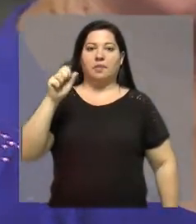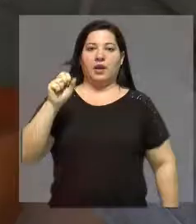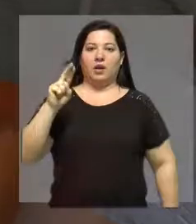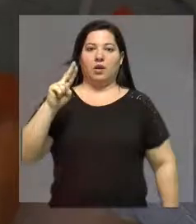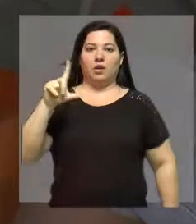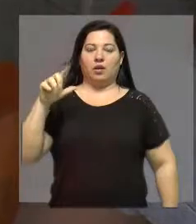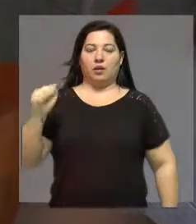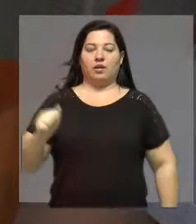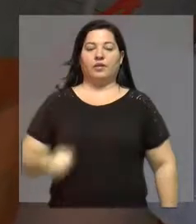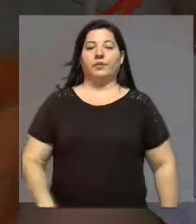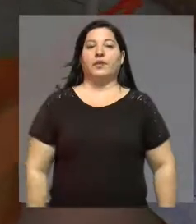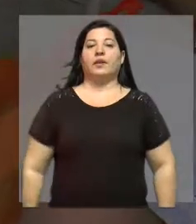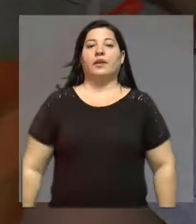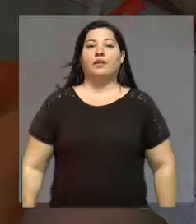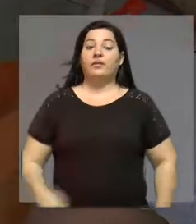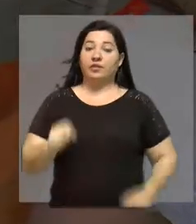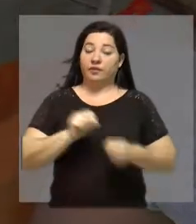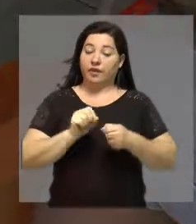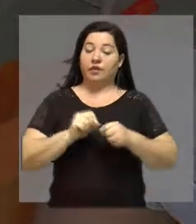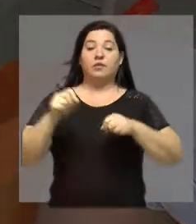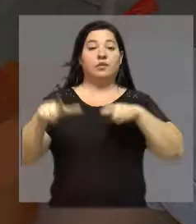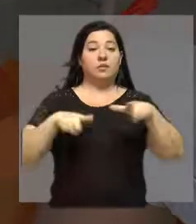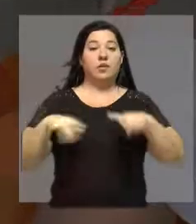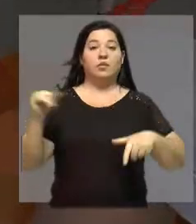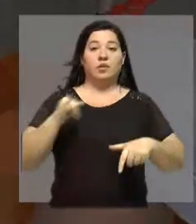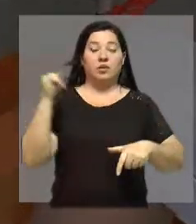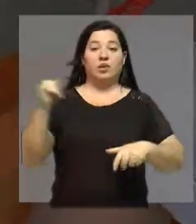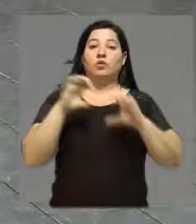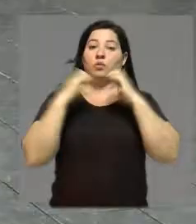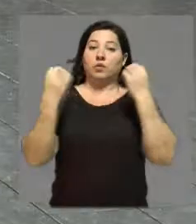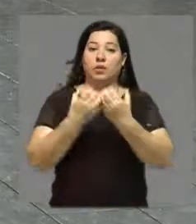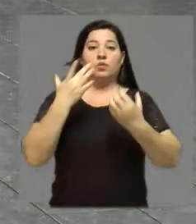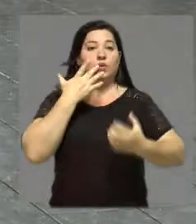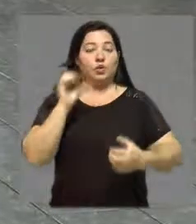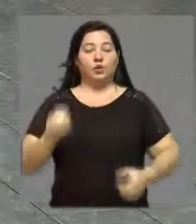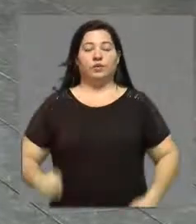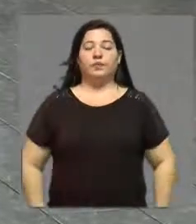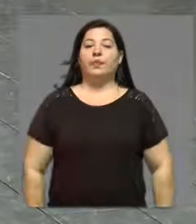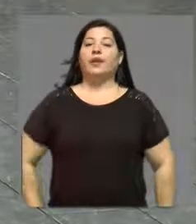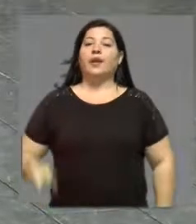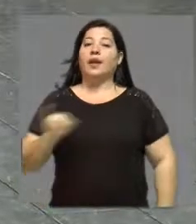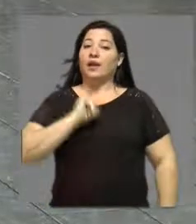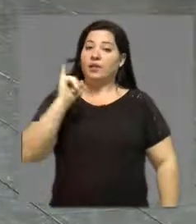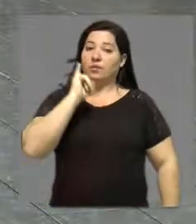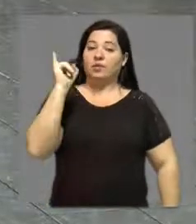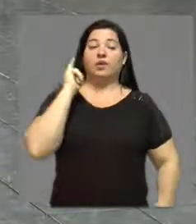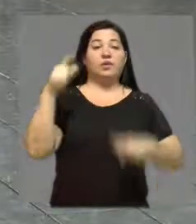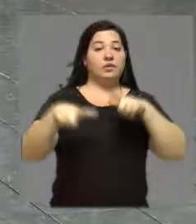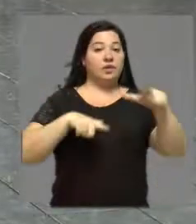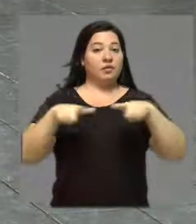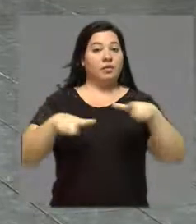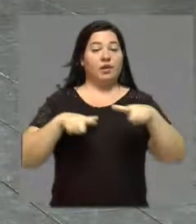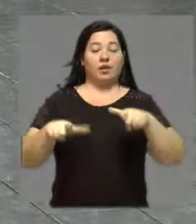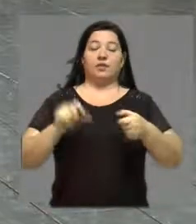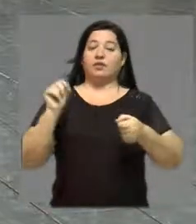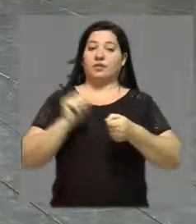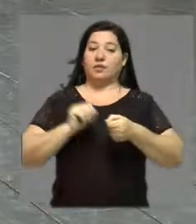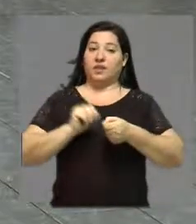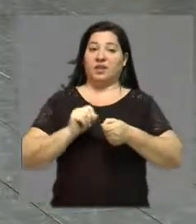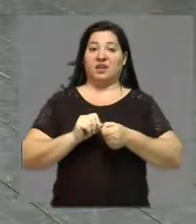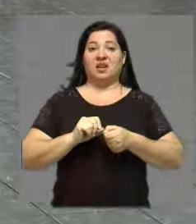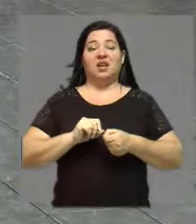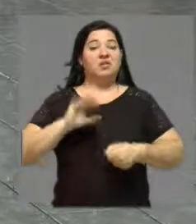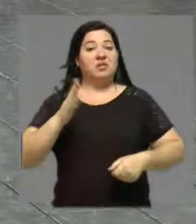A instituição realiza um importante trabalho para a comunidade ouriense. É importante o trabalho que eles fazem, talvez nem